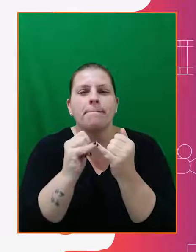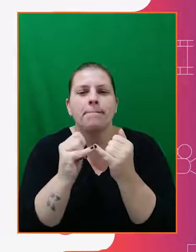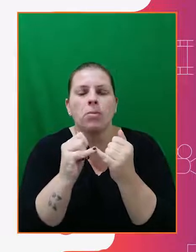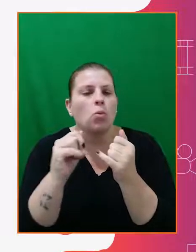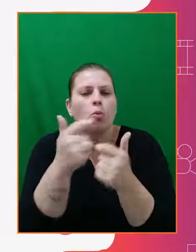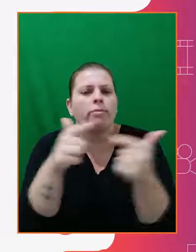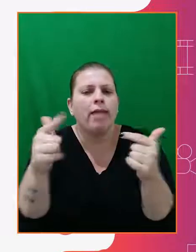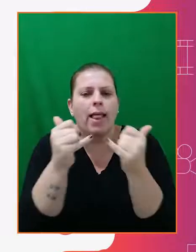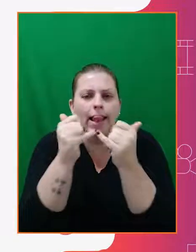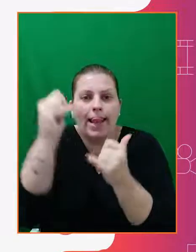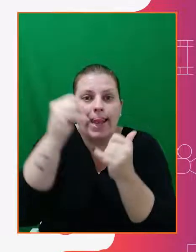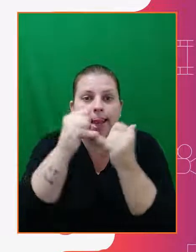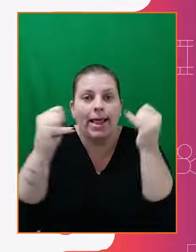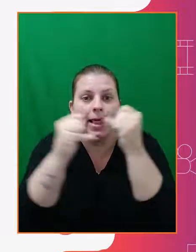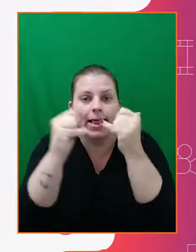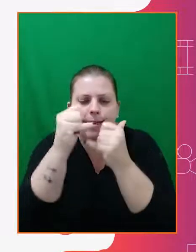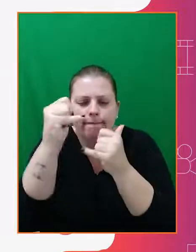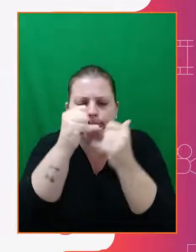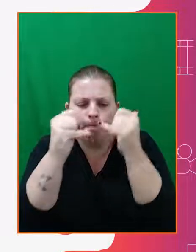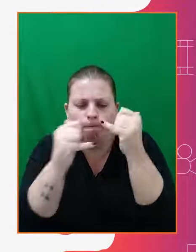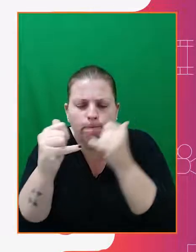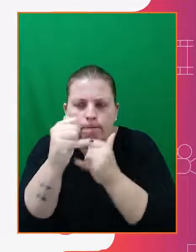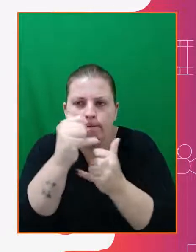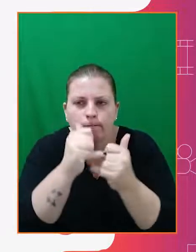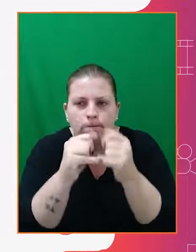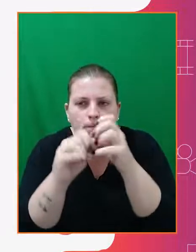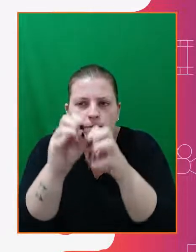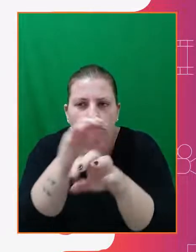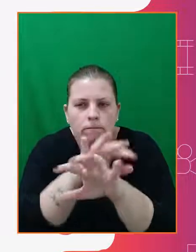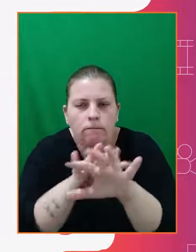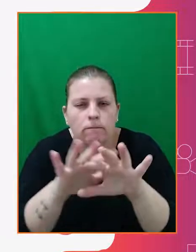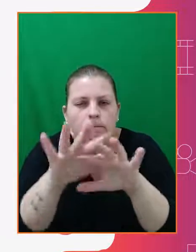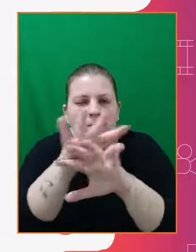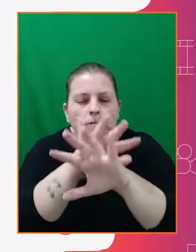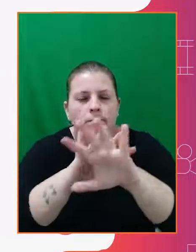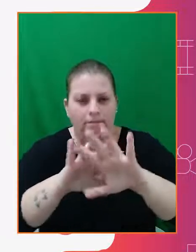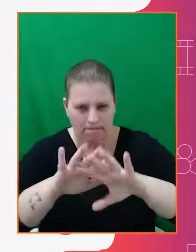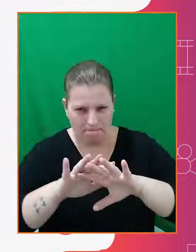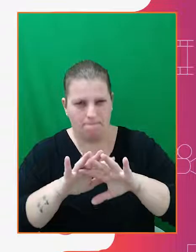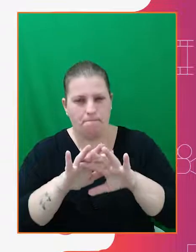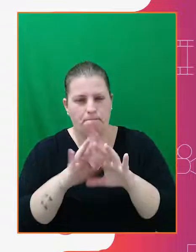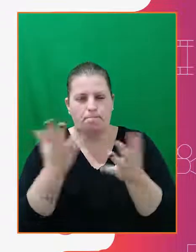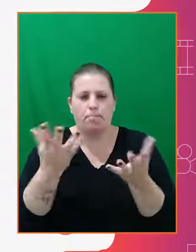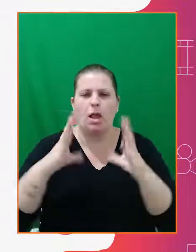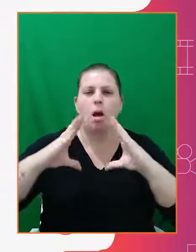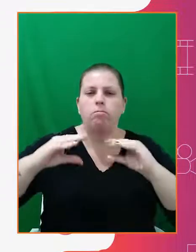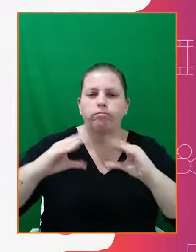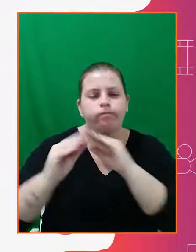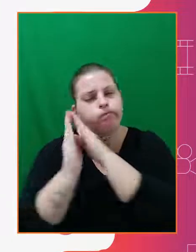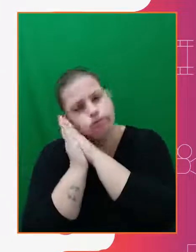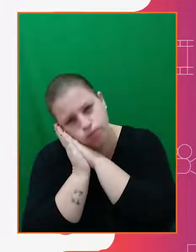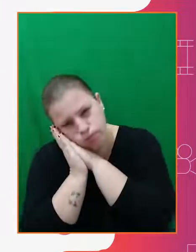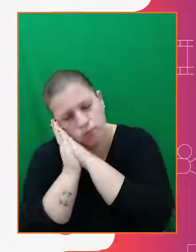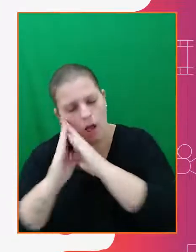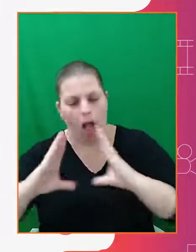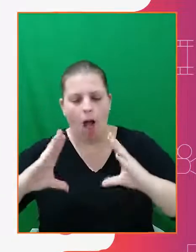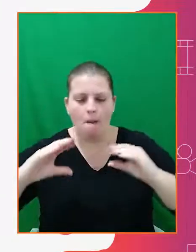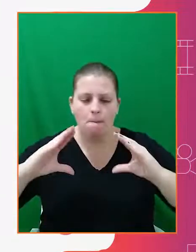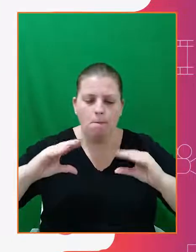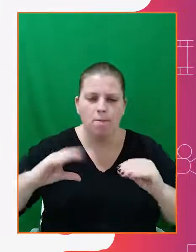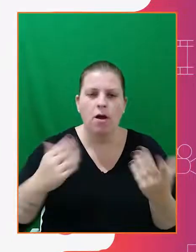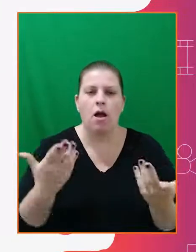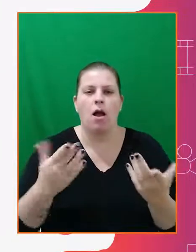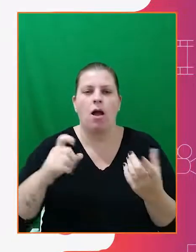existissem. Esse tipo de estudo, onde se representa um travesseiro, uma almofada ou um saco de farinha, por